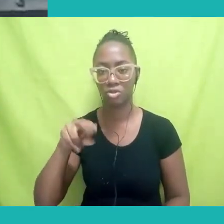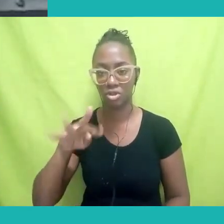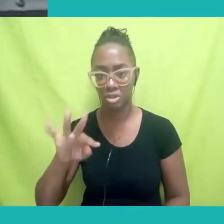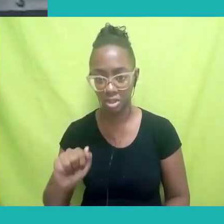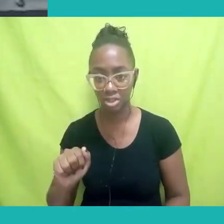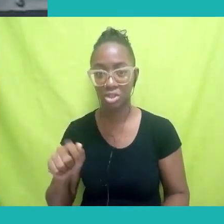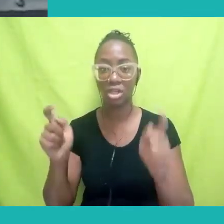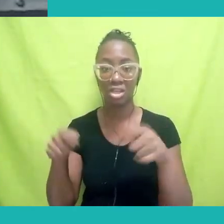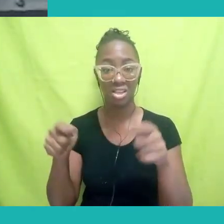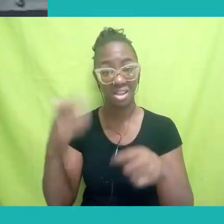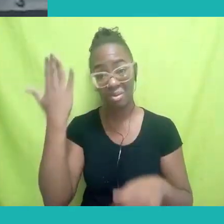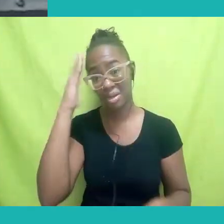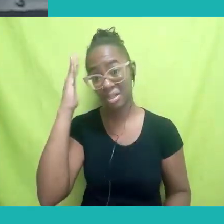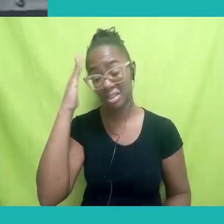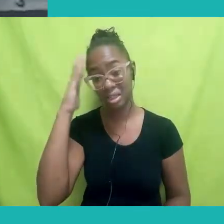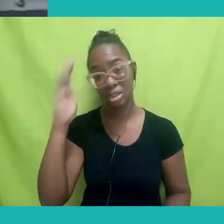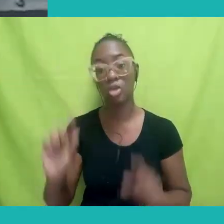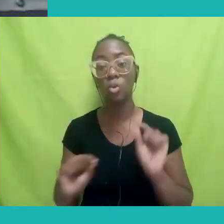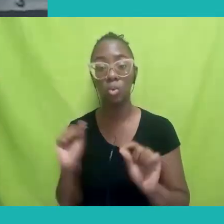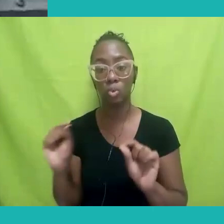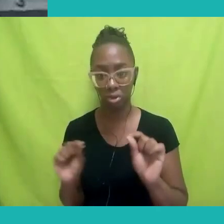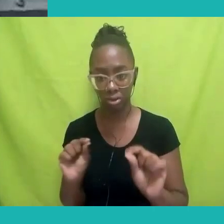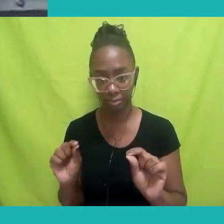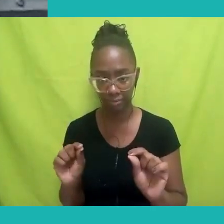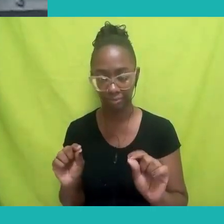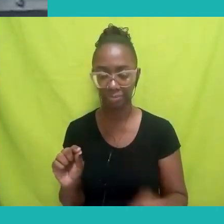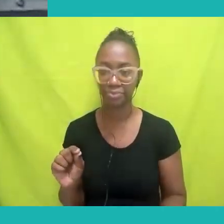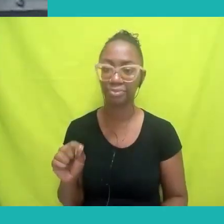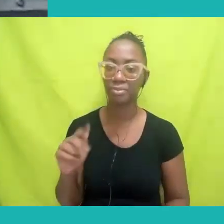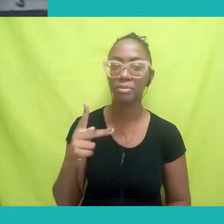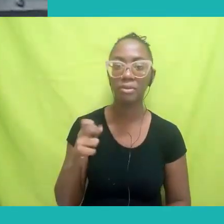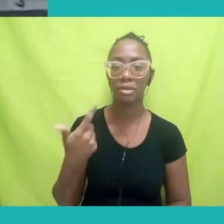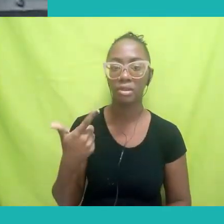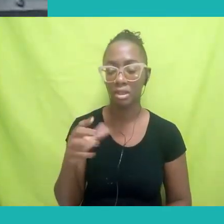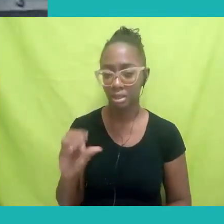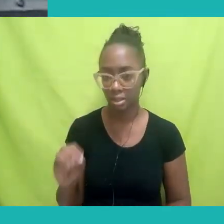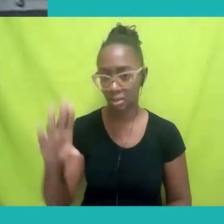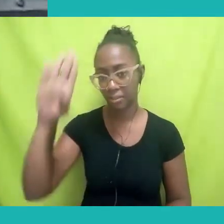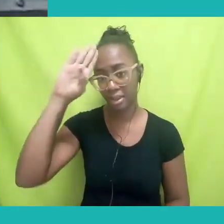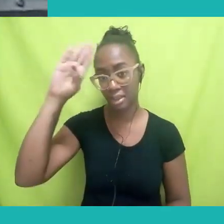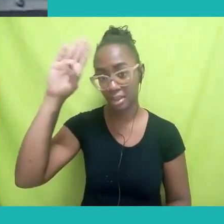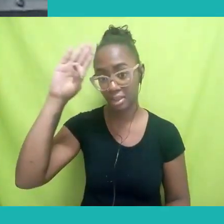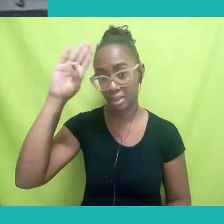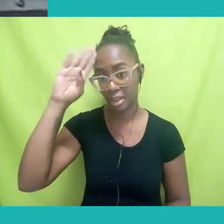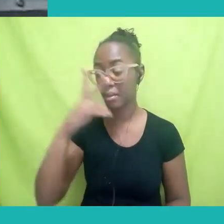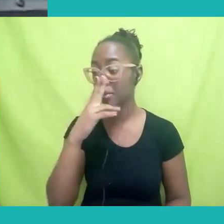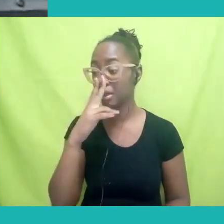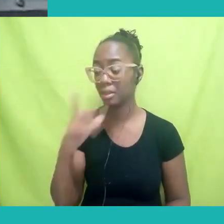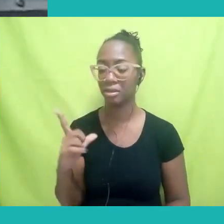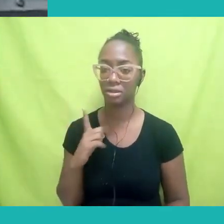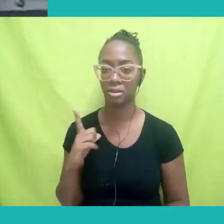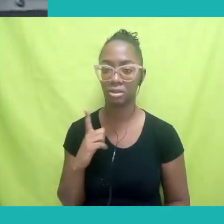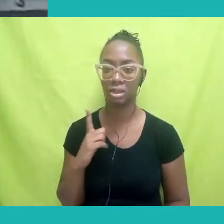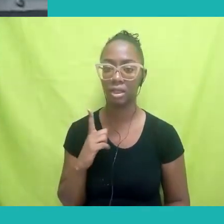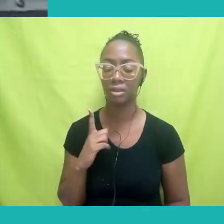pode admitir, né, que ao menos a pensão militar ela passou a ter, né, um